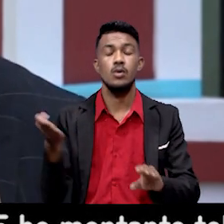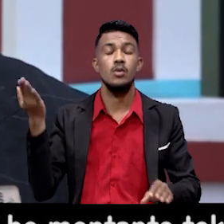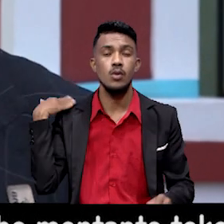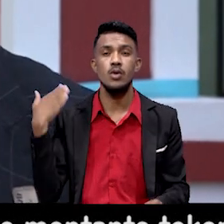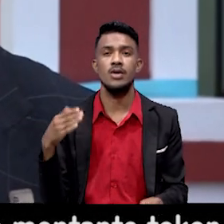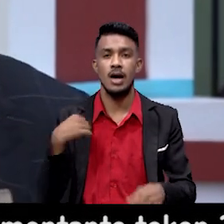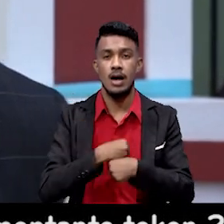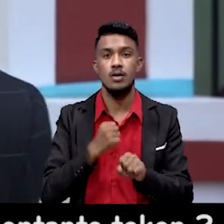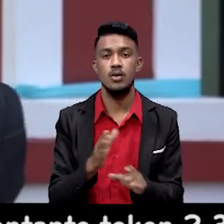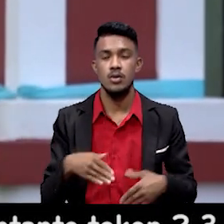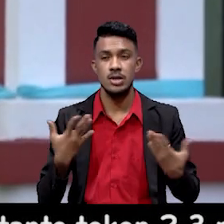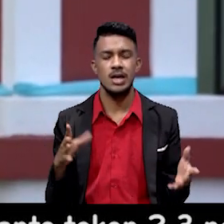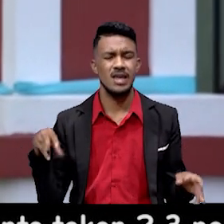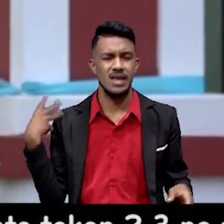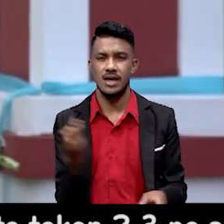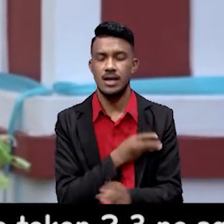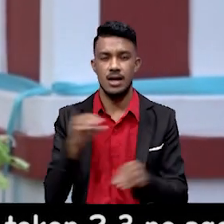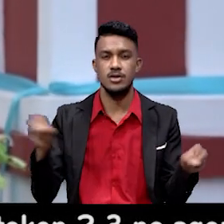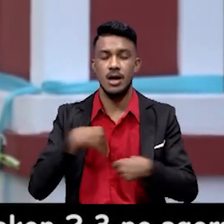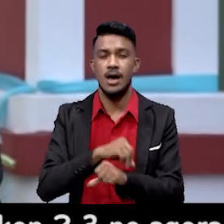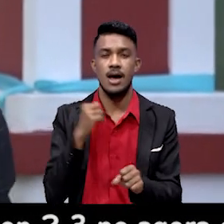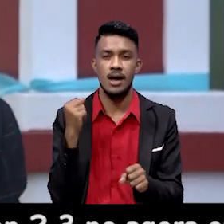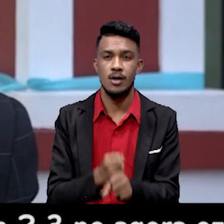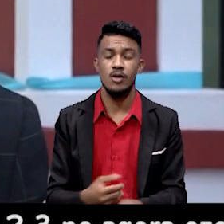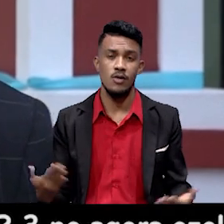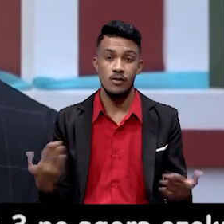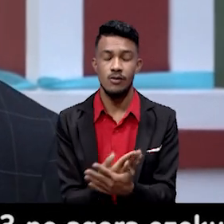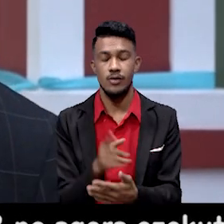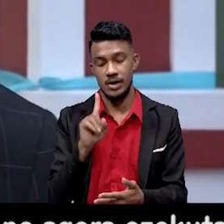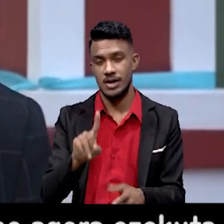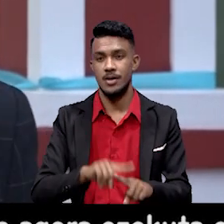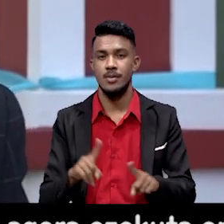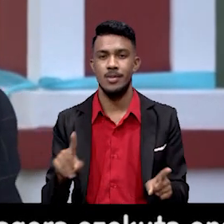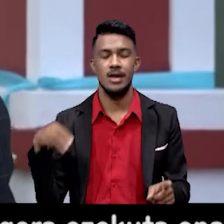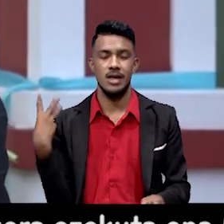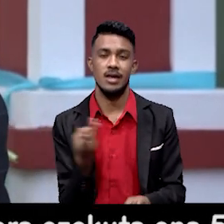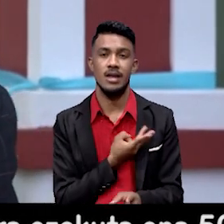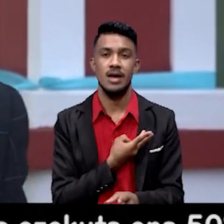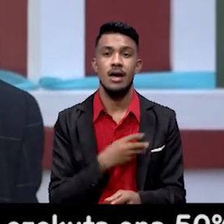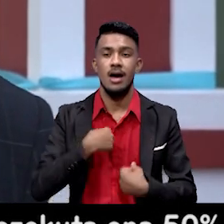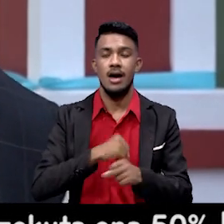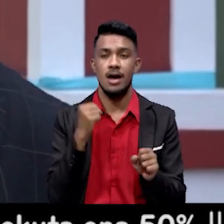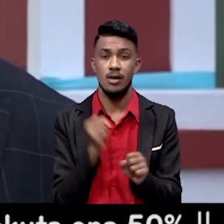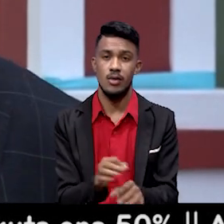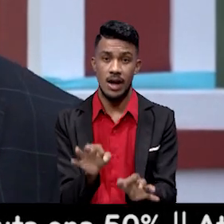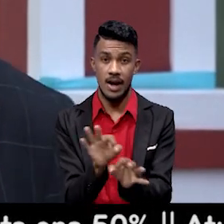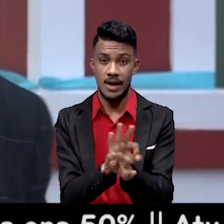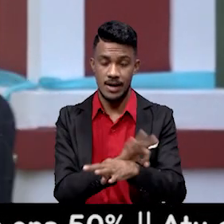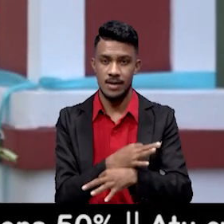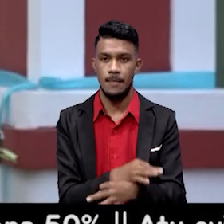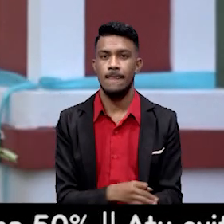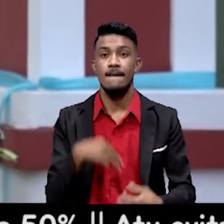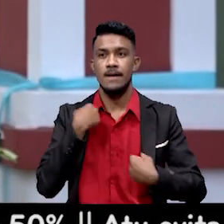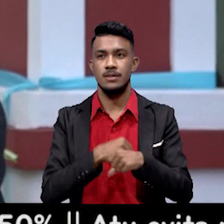FONE da, ne ya. Ne los buat FONE da, iha dunia perbankan ne los buat FONE, internet banking. Mas vai estar fazendo a mente, nem o Rio de Janeiro lança nem